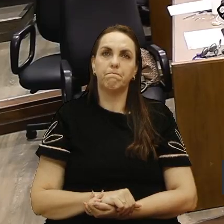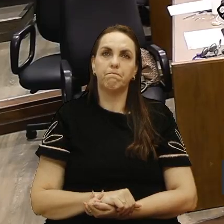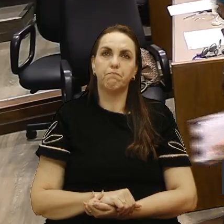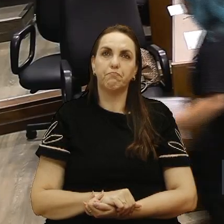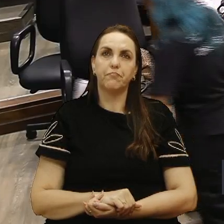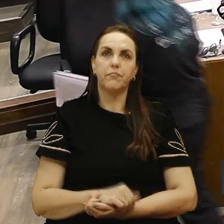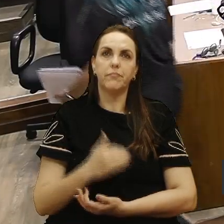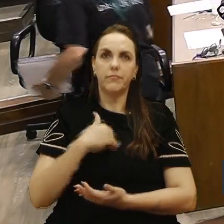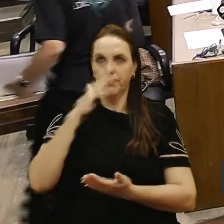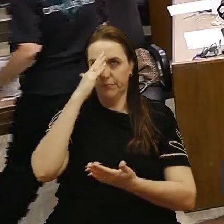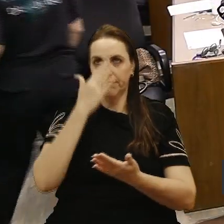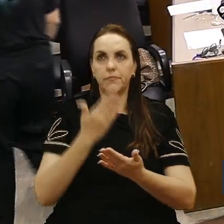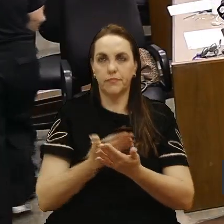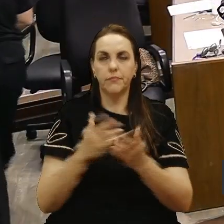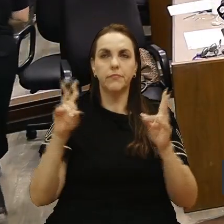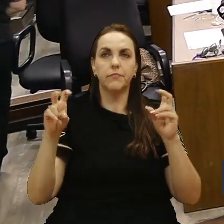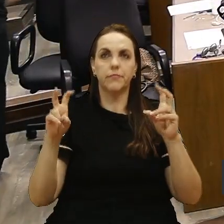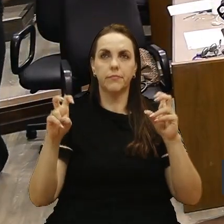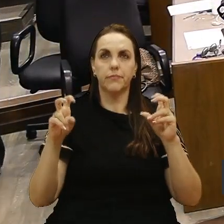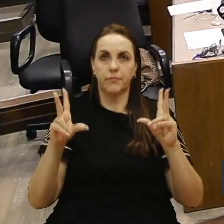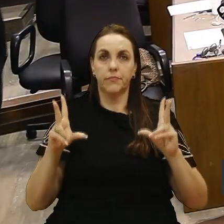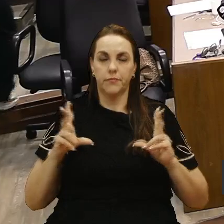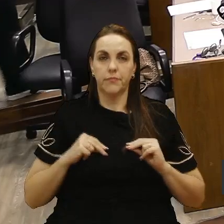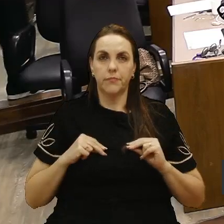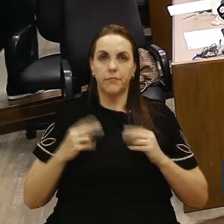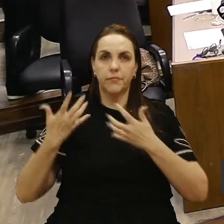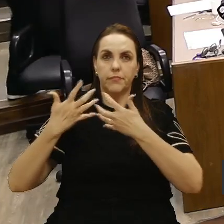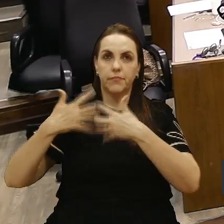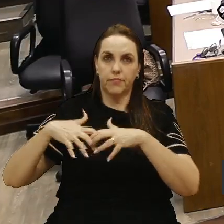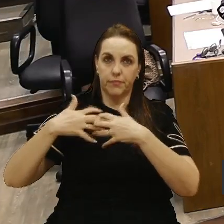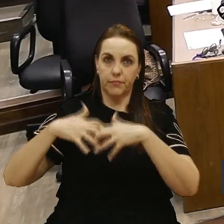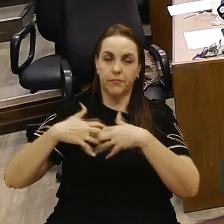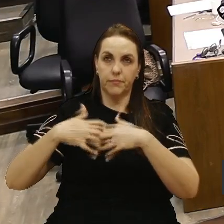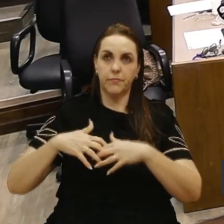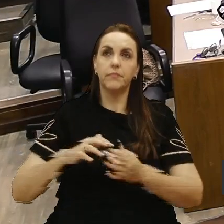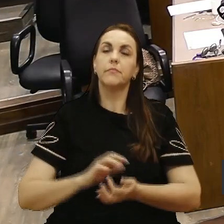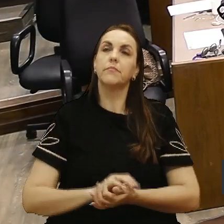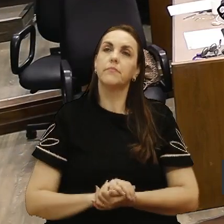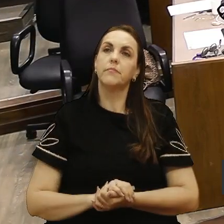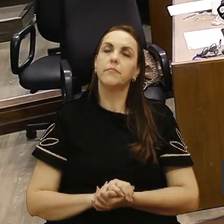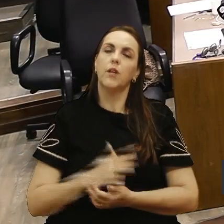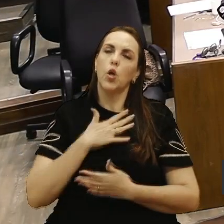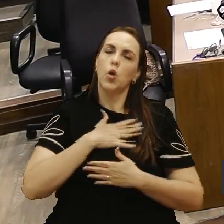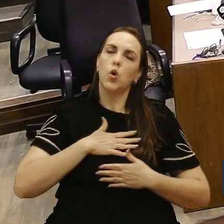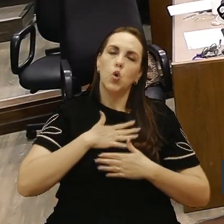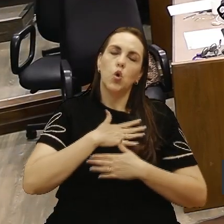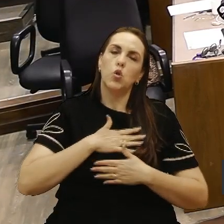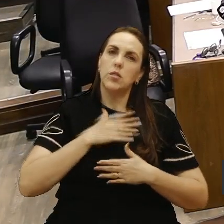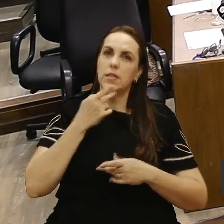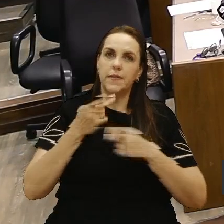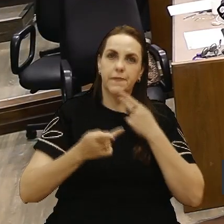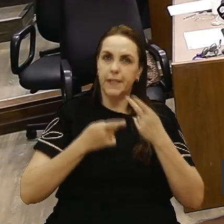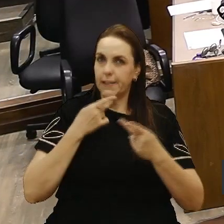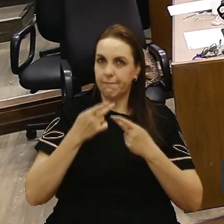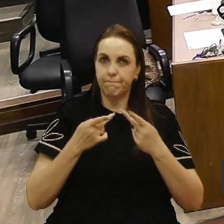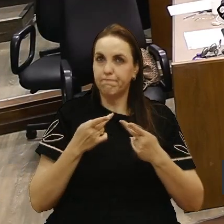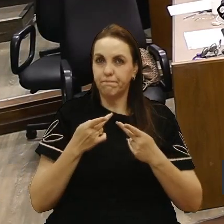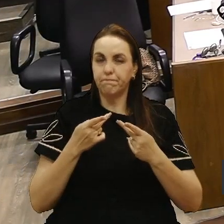eu acho que o tema merece uma reflexão e eu gostaria de dizer que nós